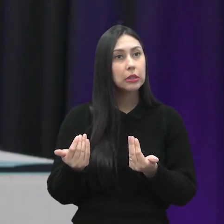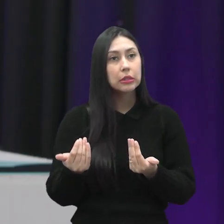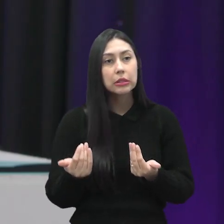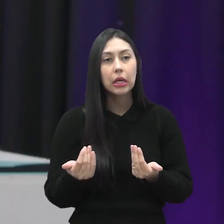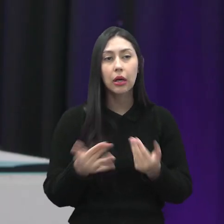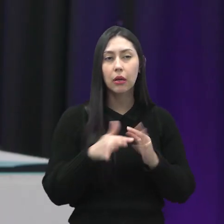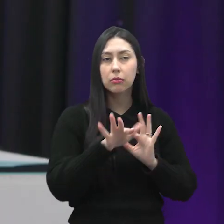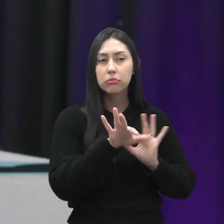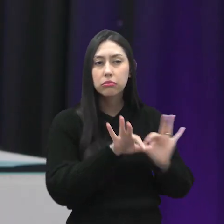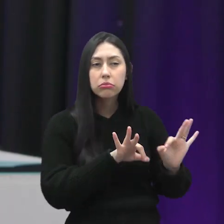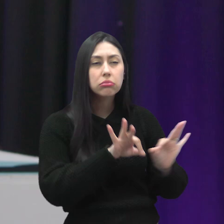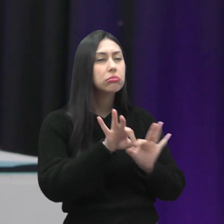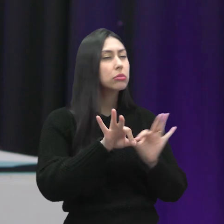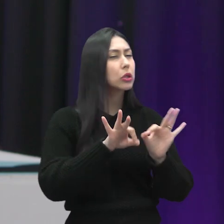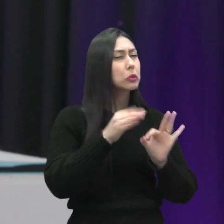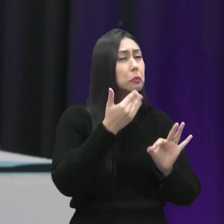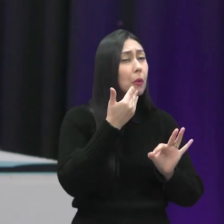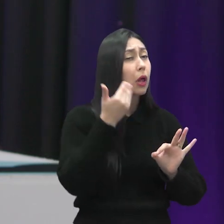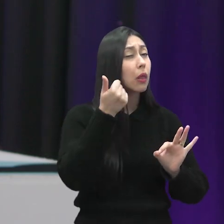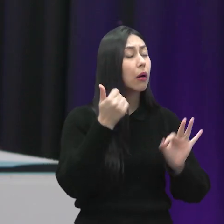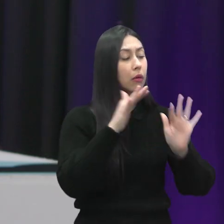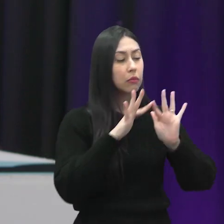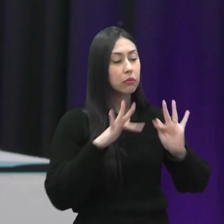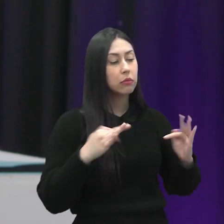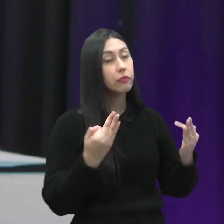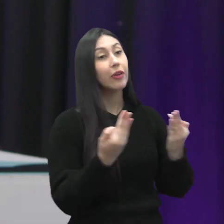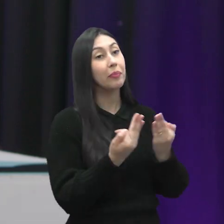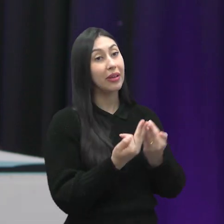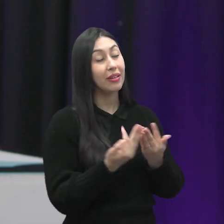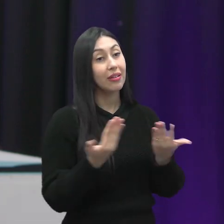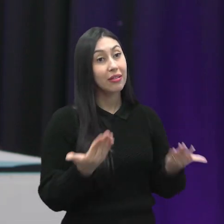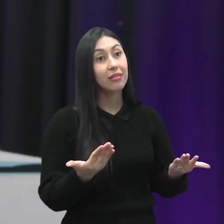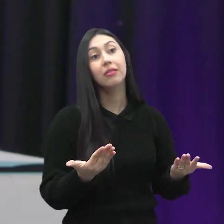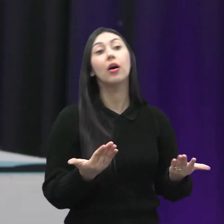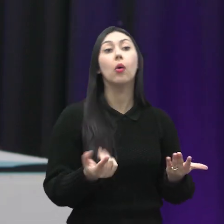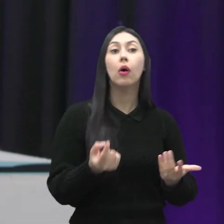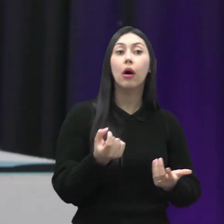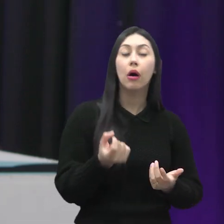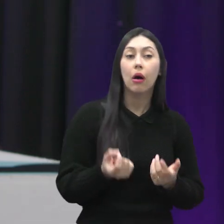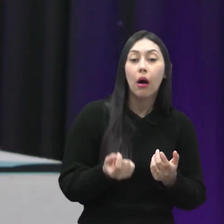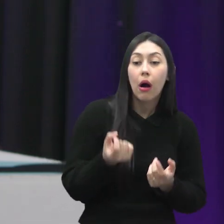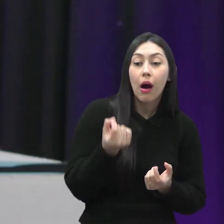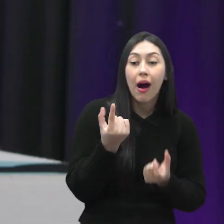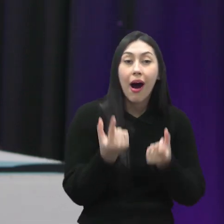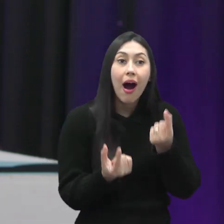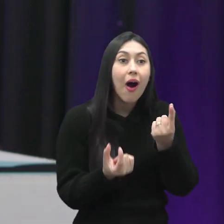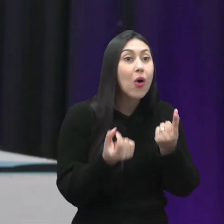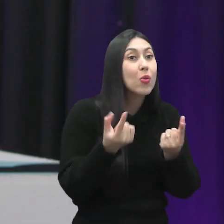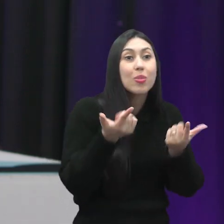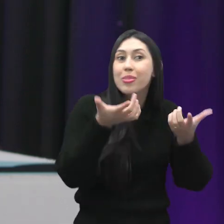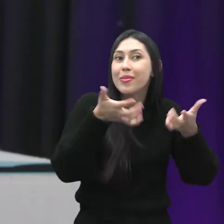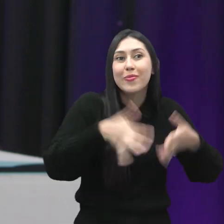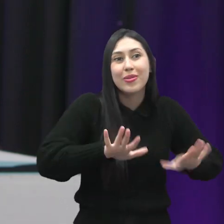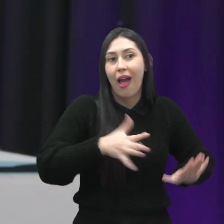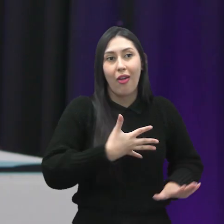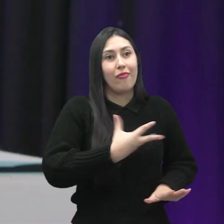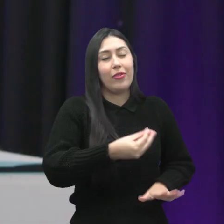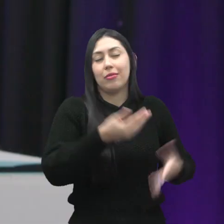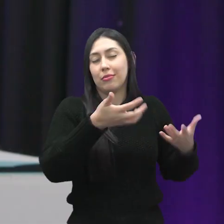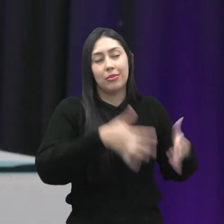fazer esse planejamento familiar e muitos acabam não querendo, não desejando mesmo ter filhos, não é? Então, com